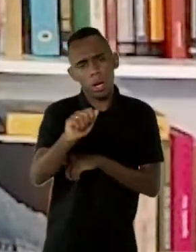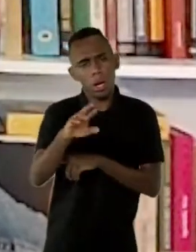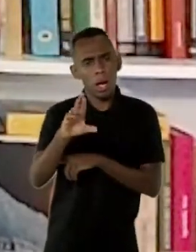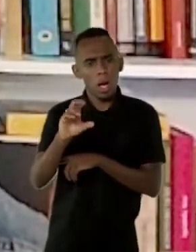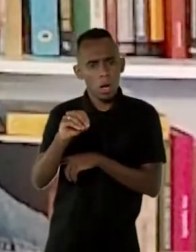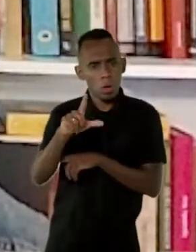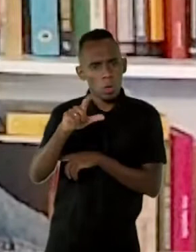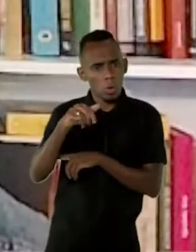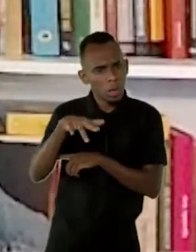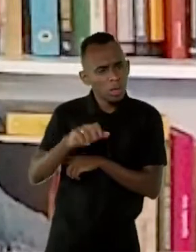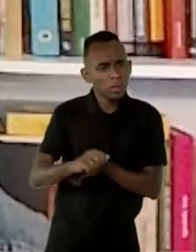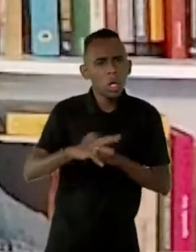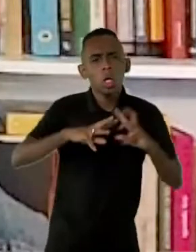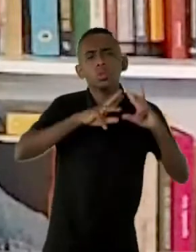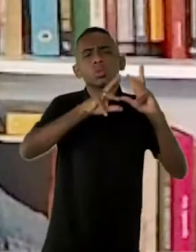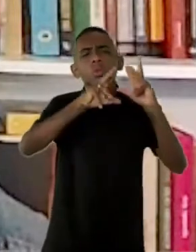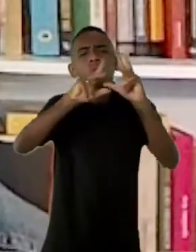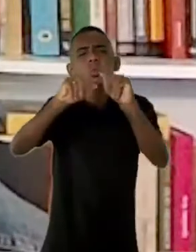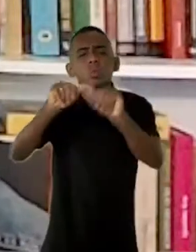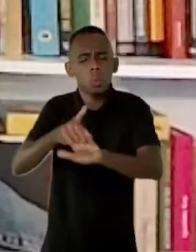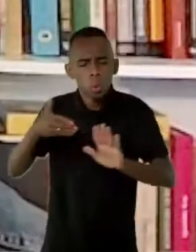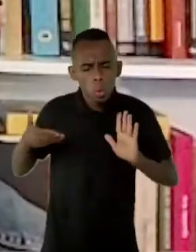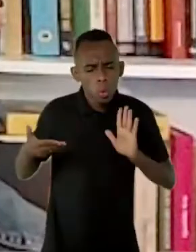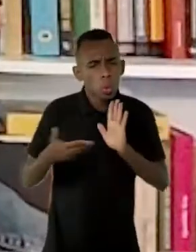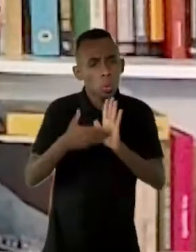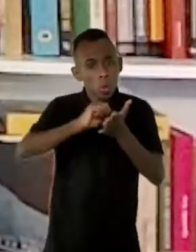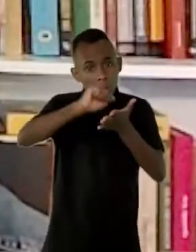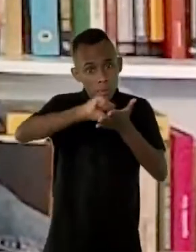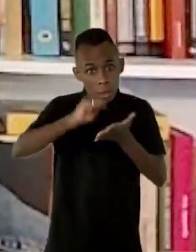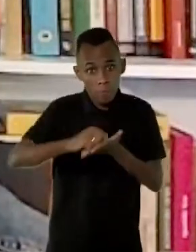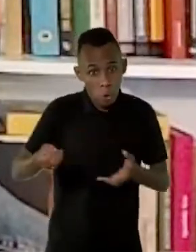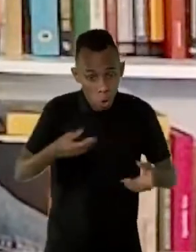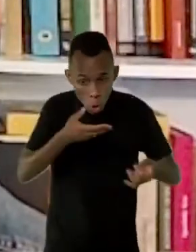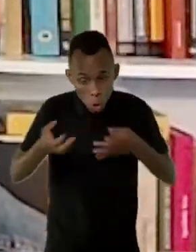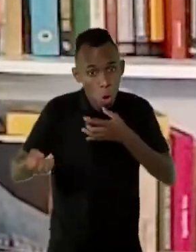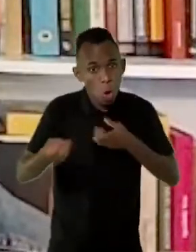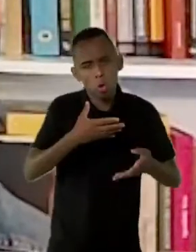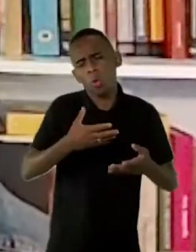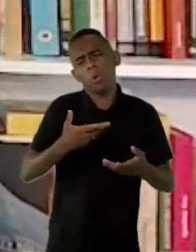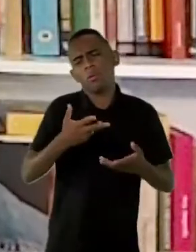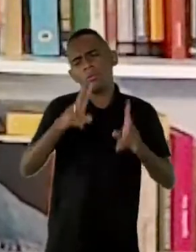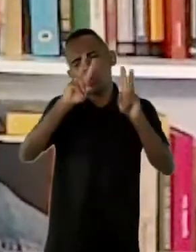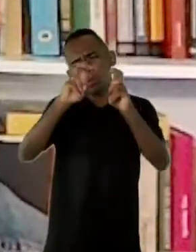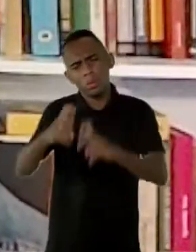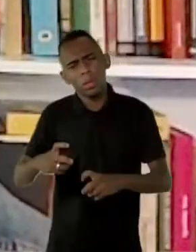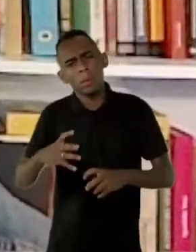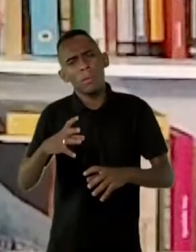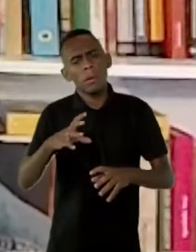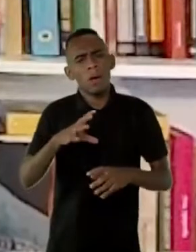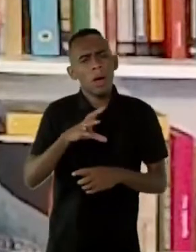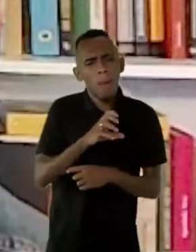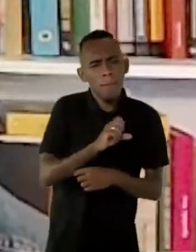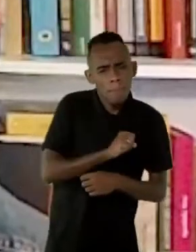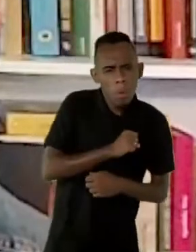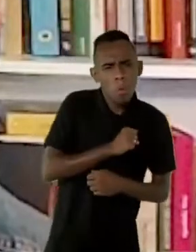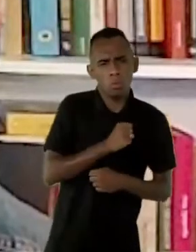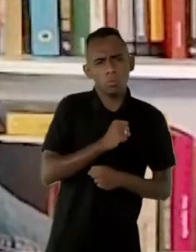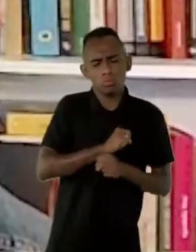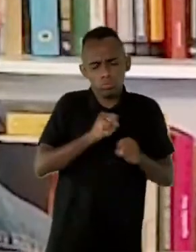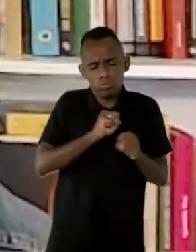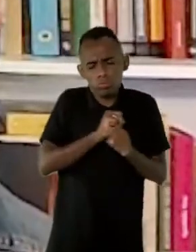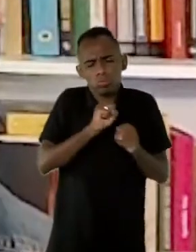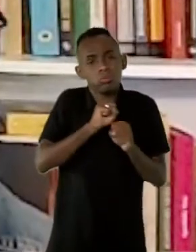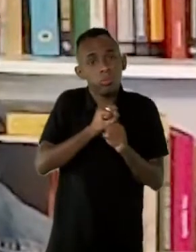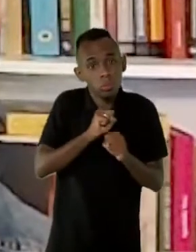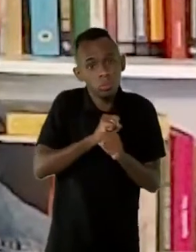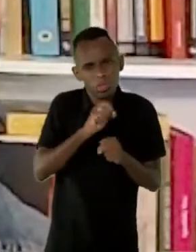escreveu, tá quase tudo inédito, né, que ela escreveu, né? Os romances, são mais ou menos 7 romances